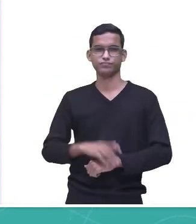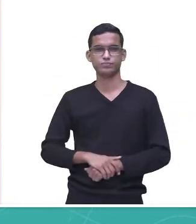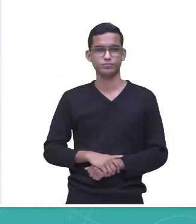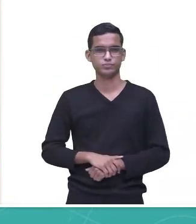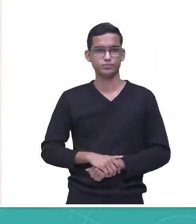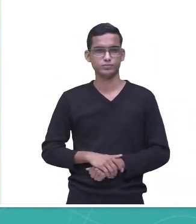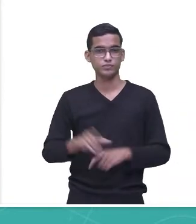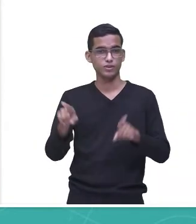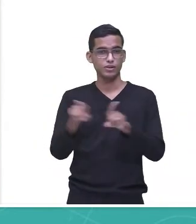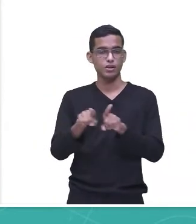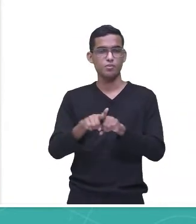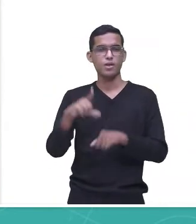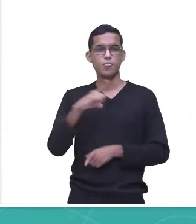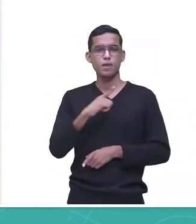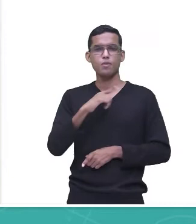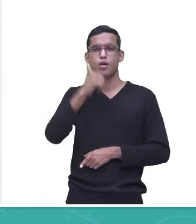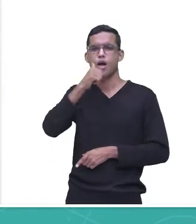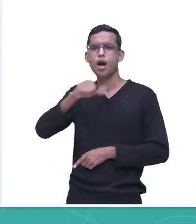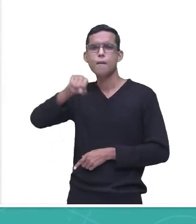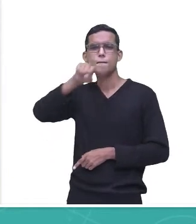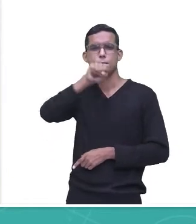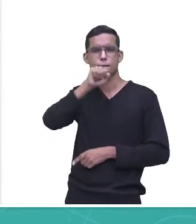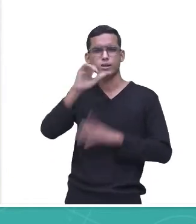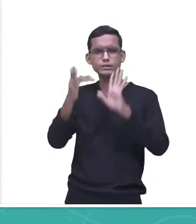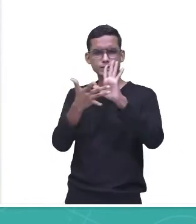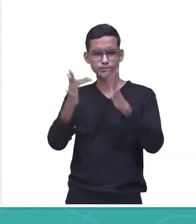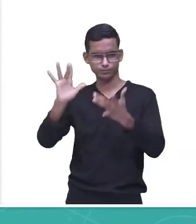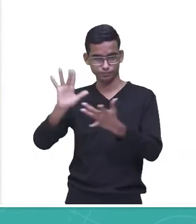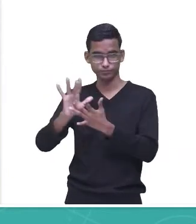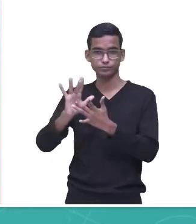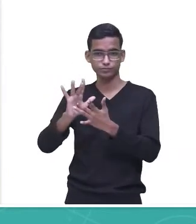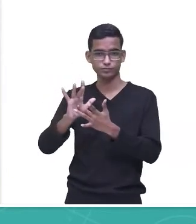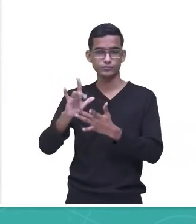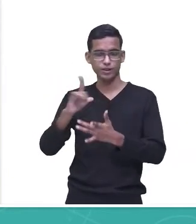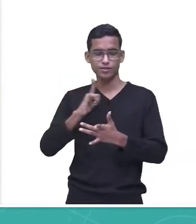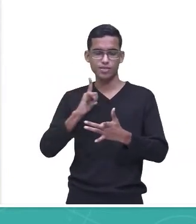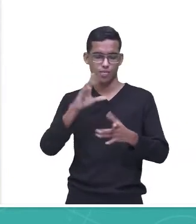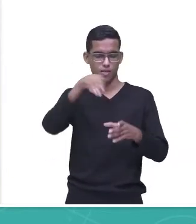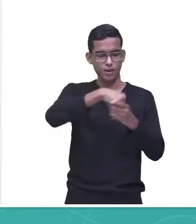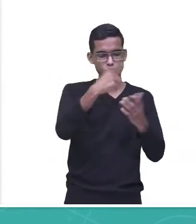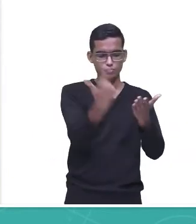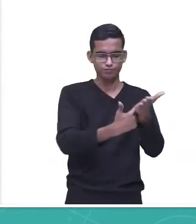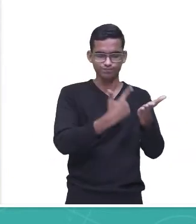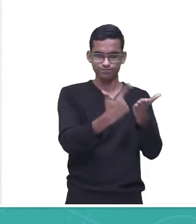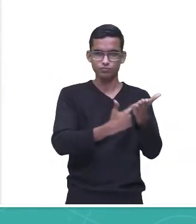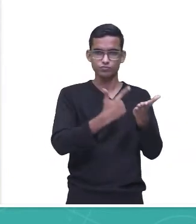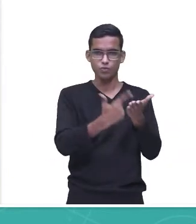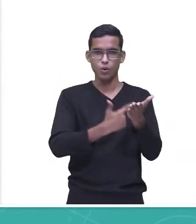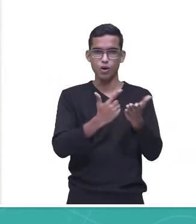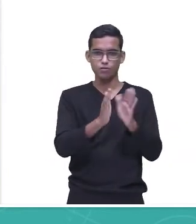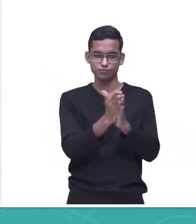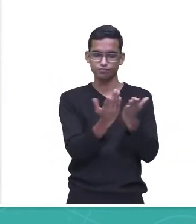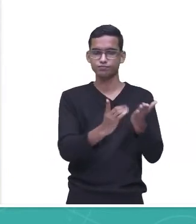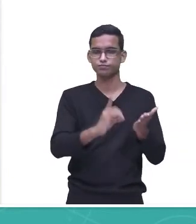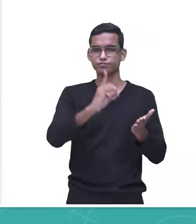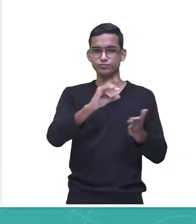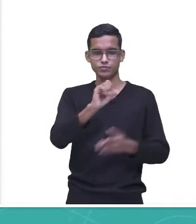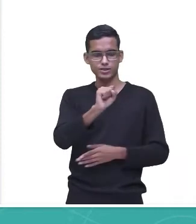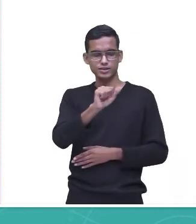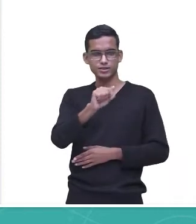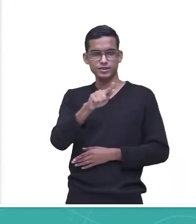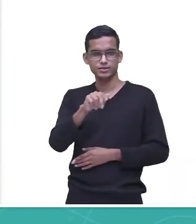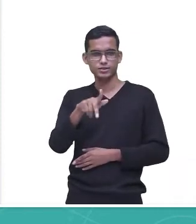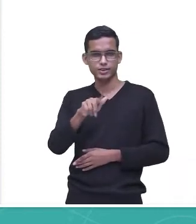de Jesus, que também faz parte dos livros sagrados. E as cores, como vocês podem ver, são